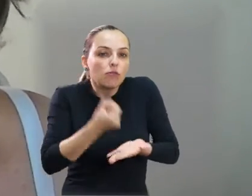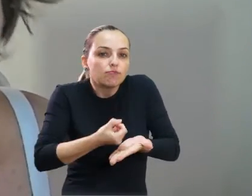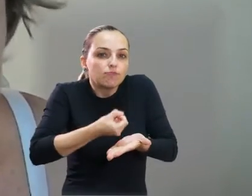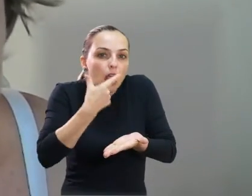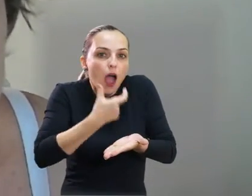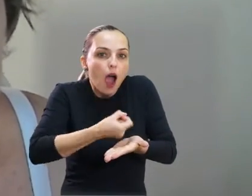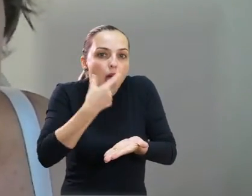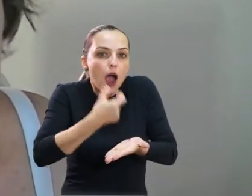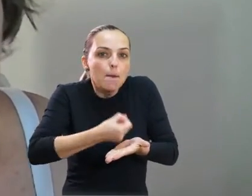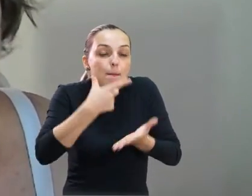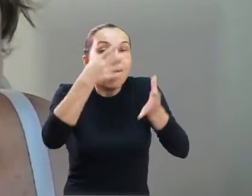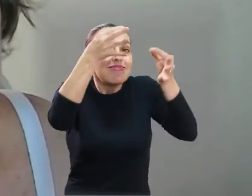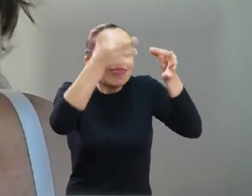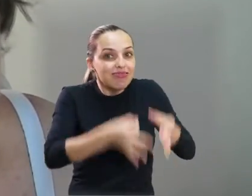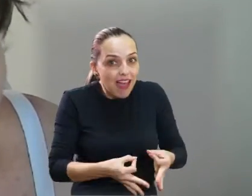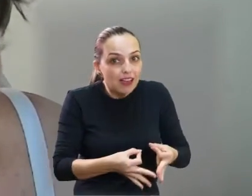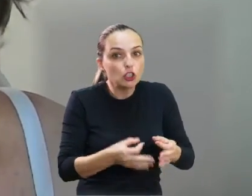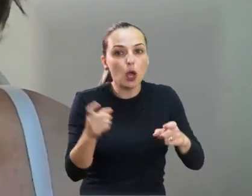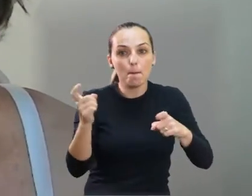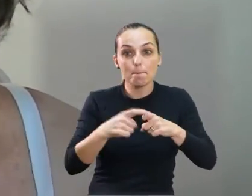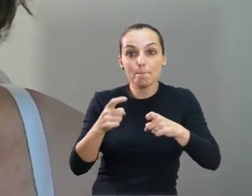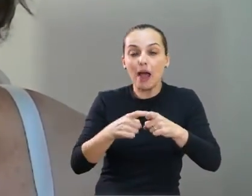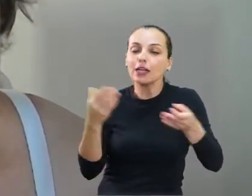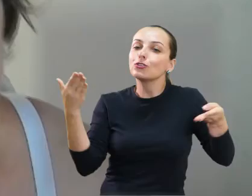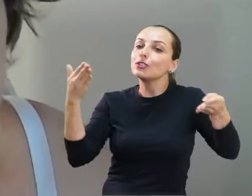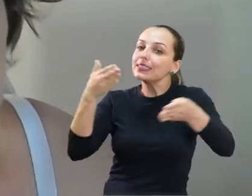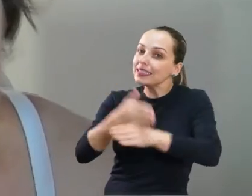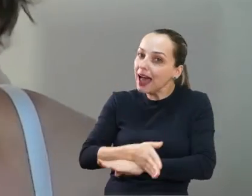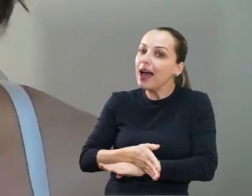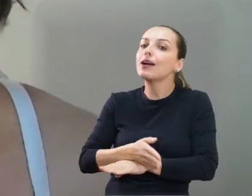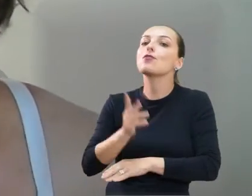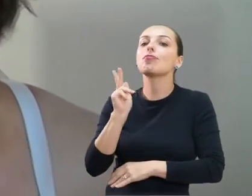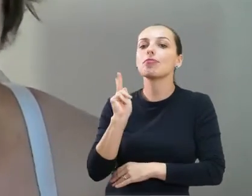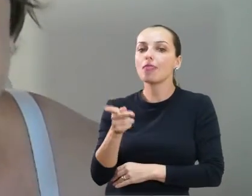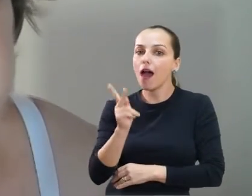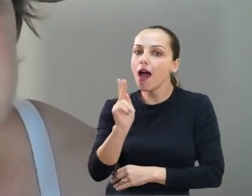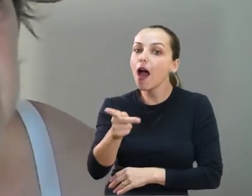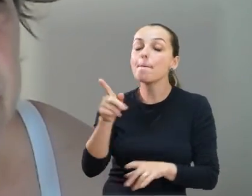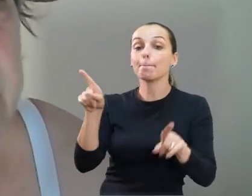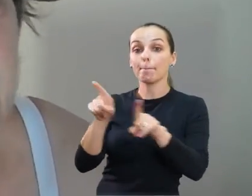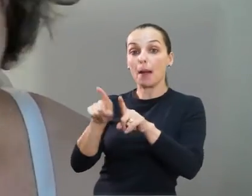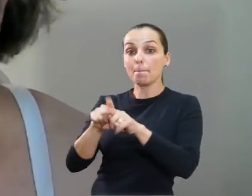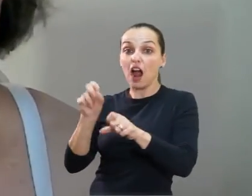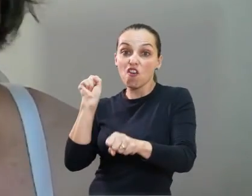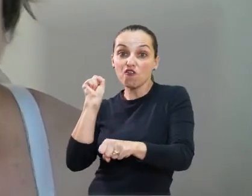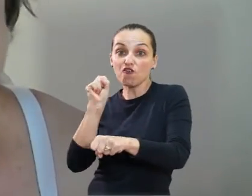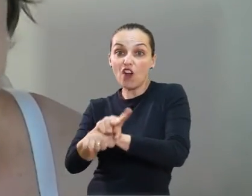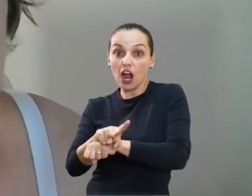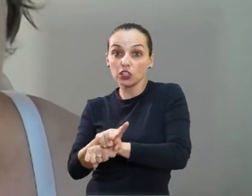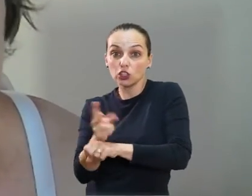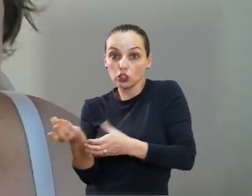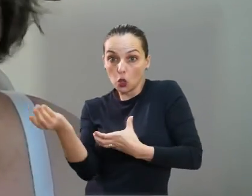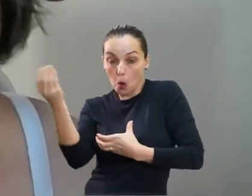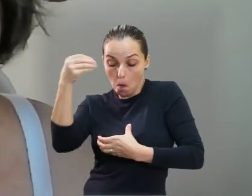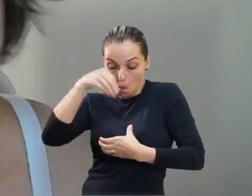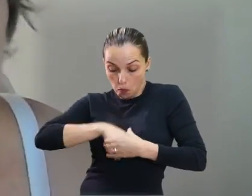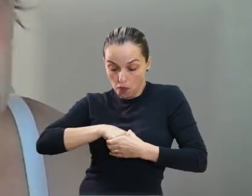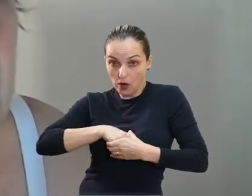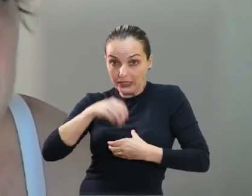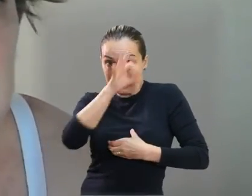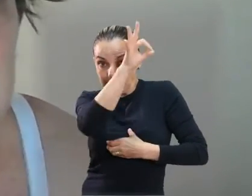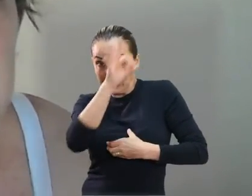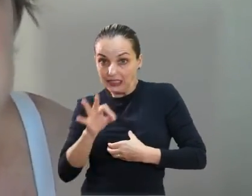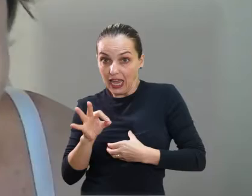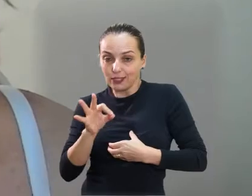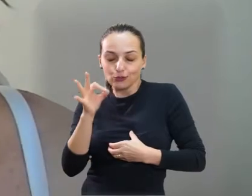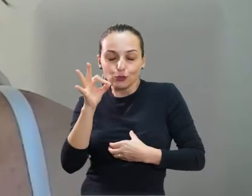ideal hoje, né, para todo paciente portador do HIV, que toma antirretroviral, que faz o seu acompanhamento